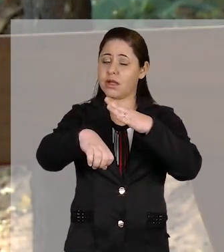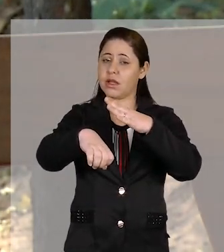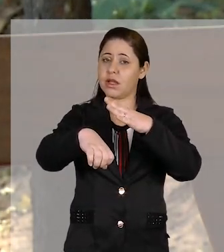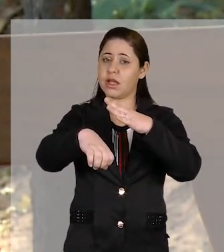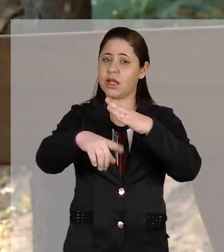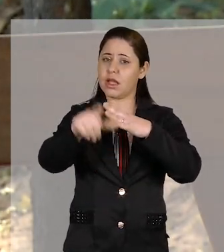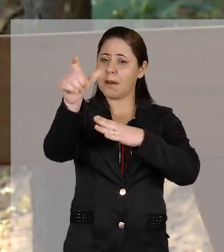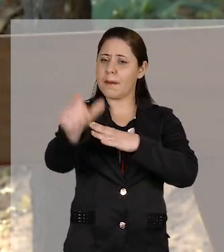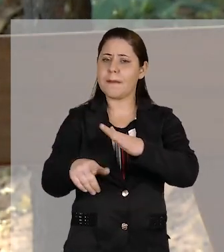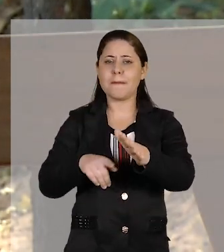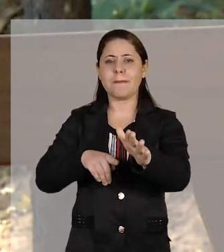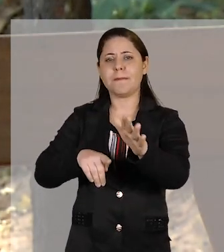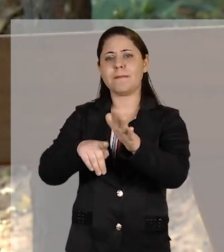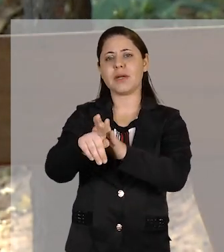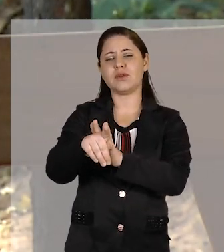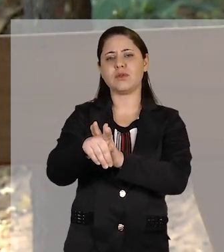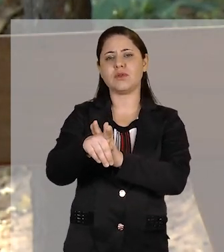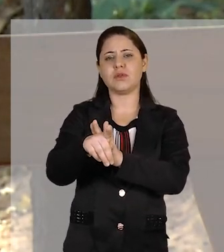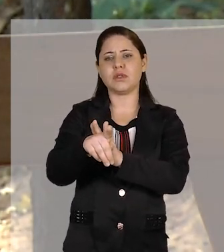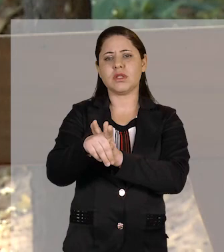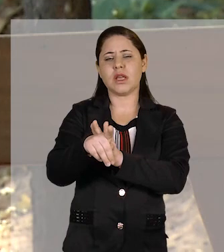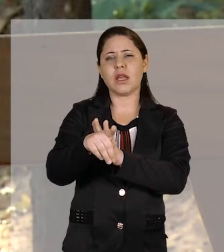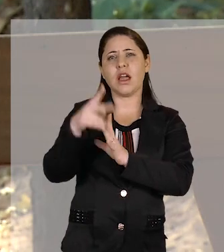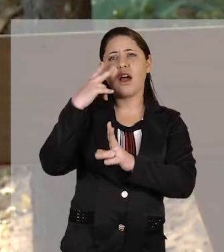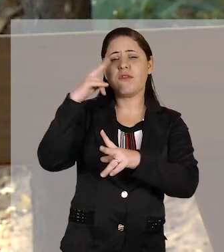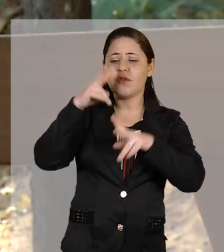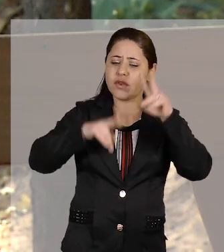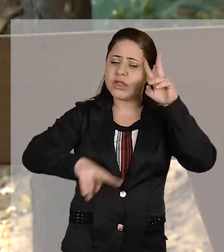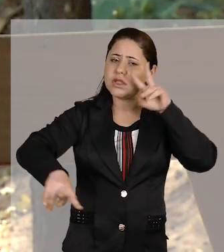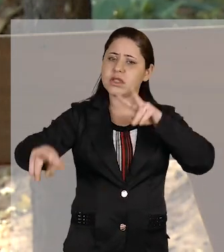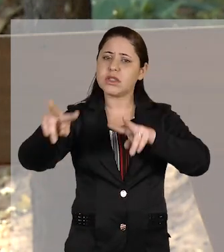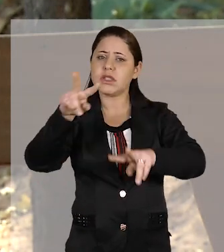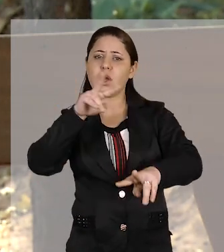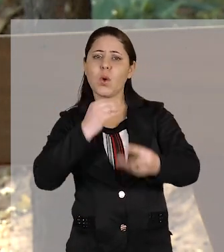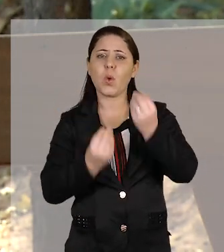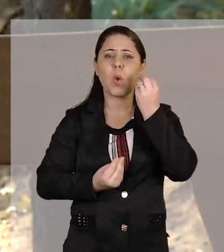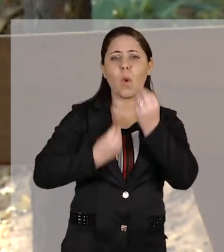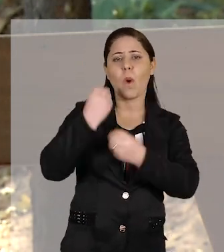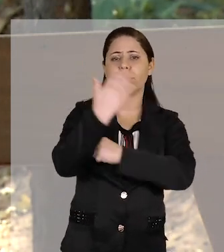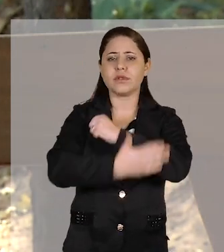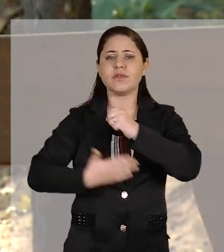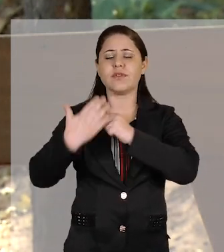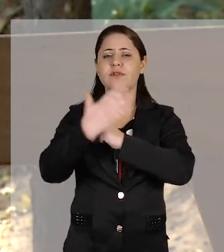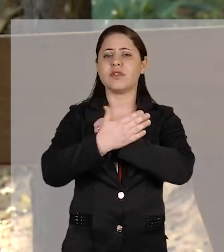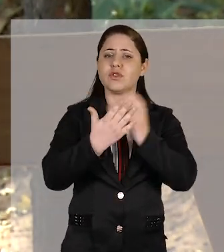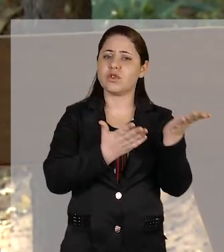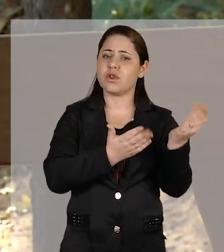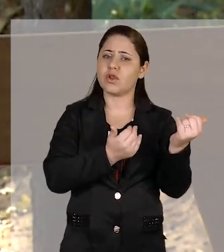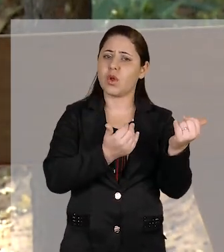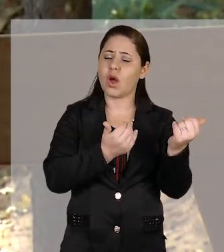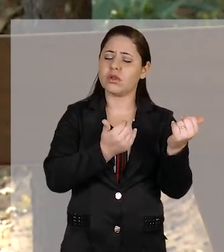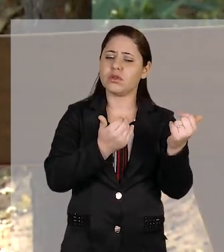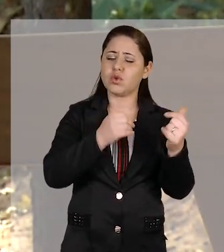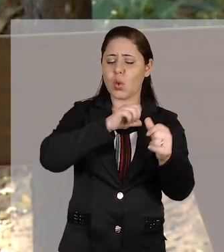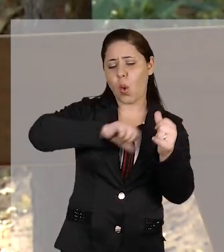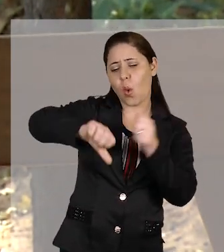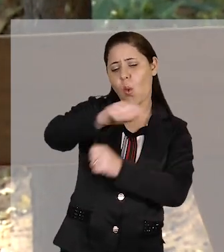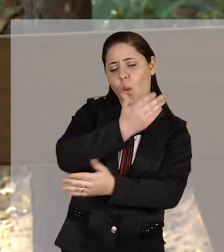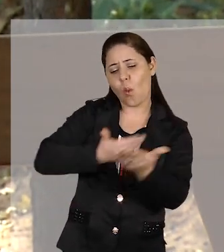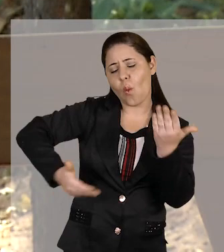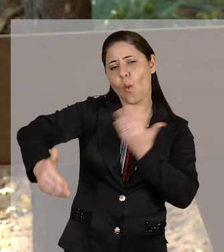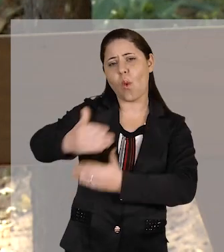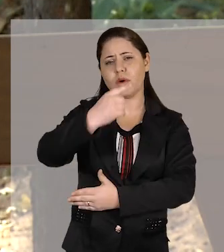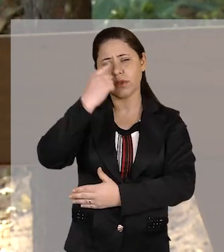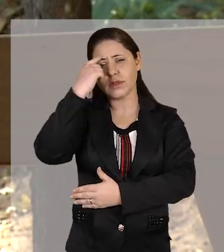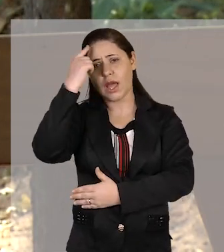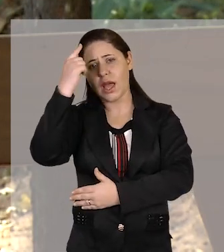ele e perguntei sobre a visão dele, né, em relação à defesa de adolescentes. Aí trocamos ideia,